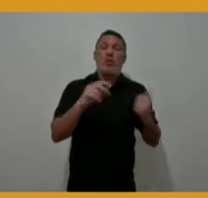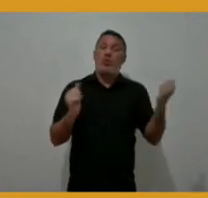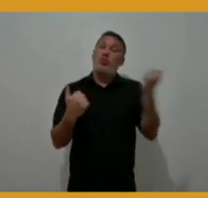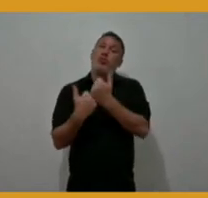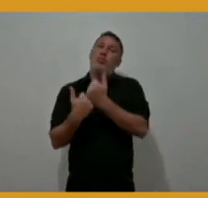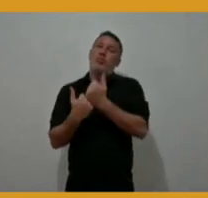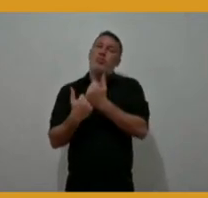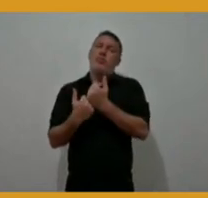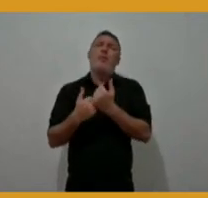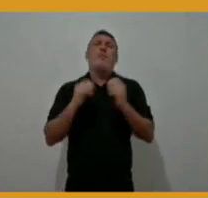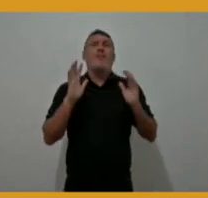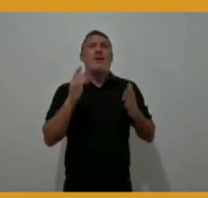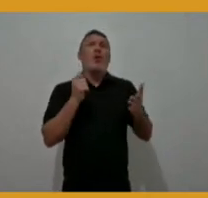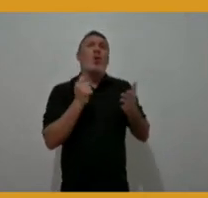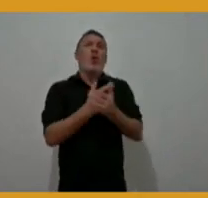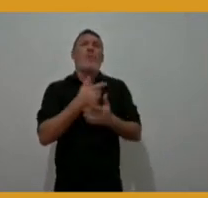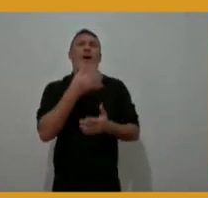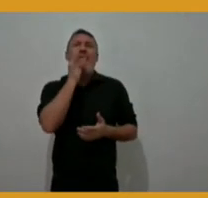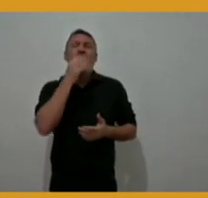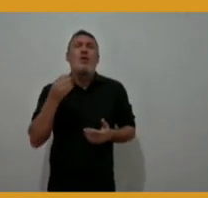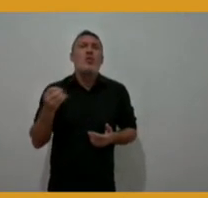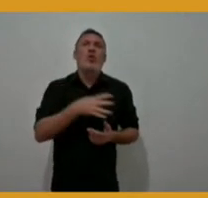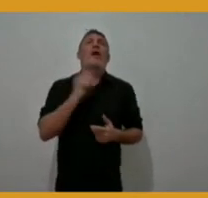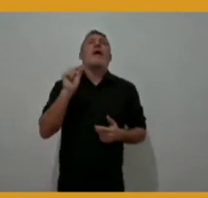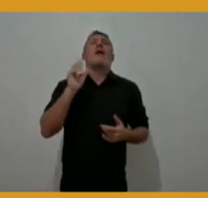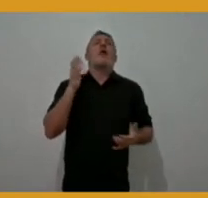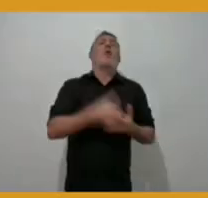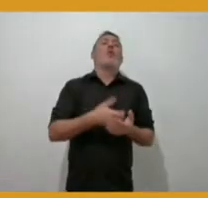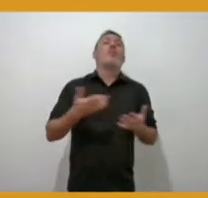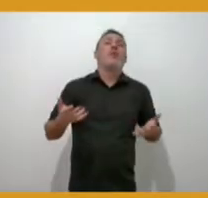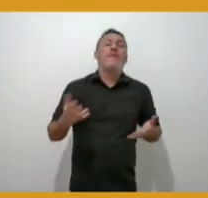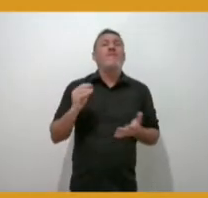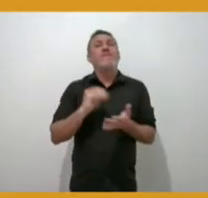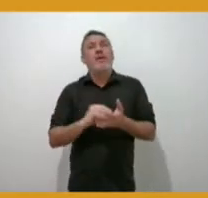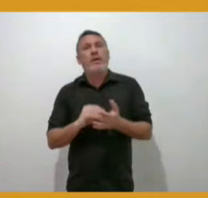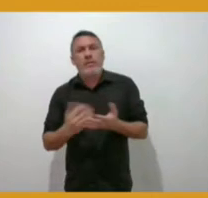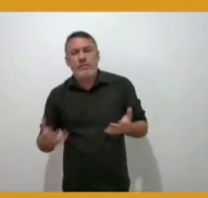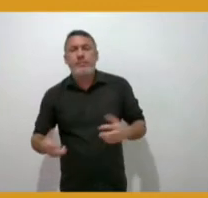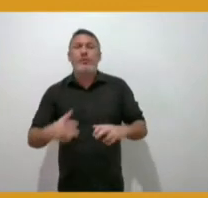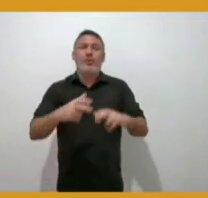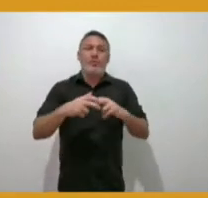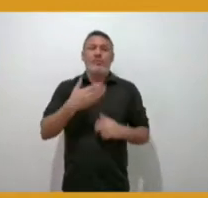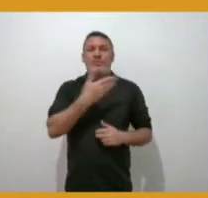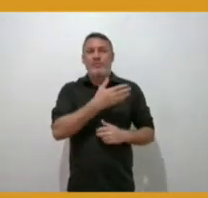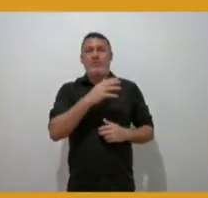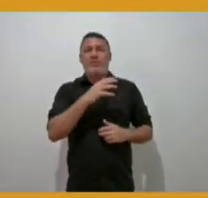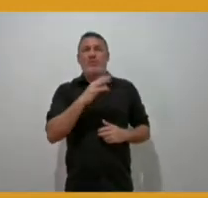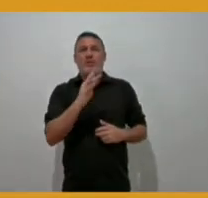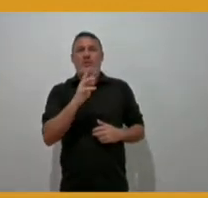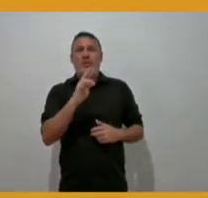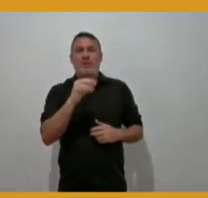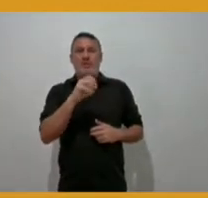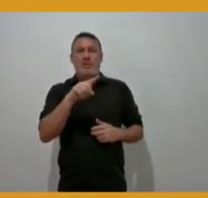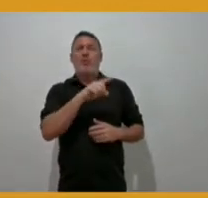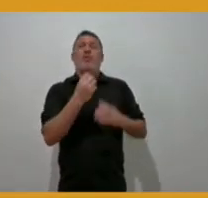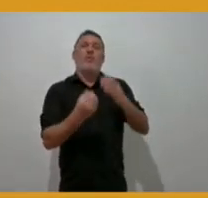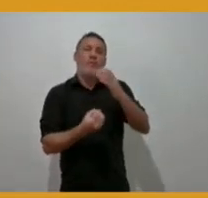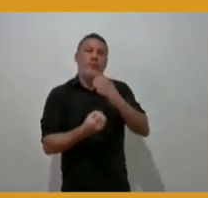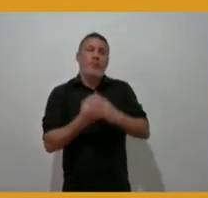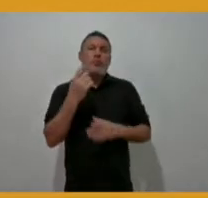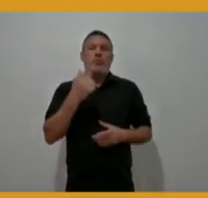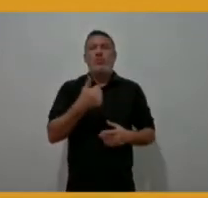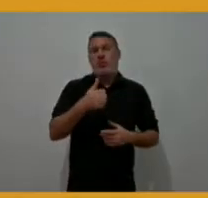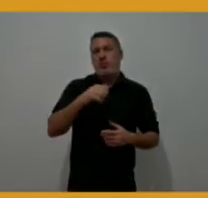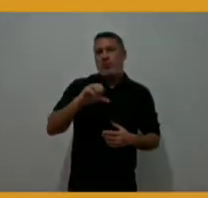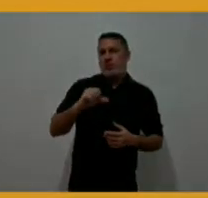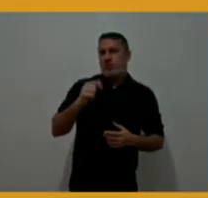nova varietal do café. Assim, Jônia Cetristão fundou, em 1971, a Real